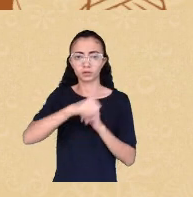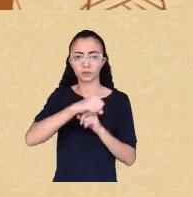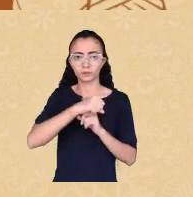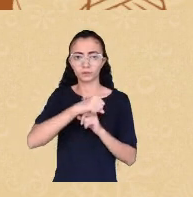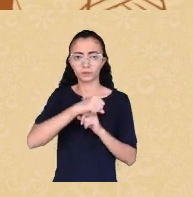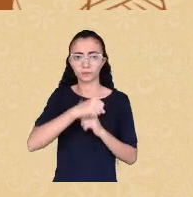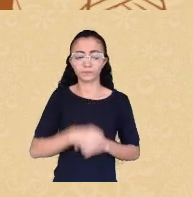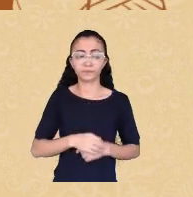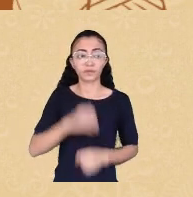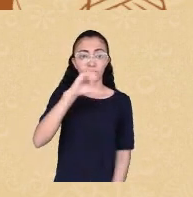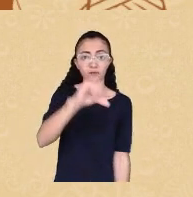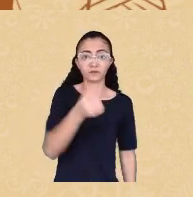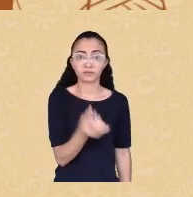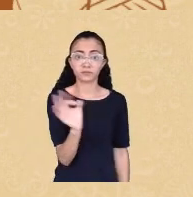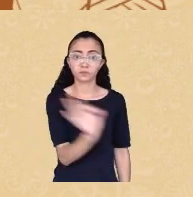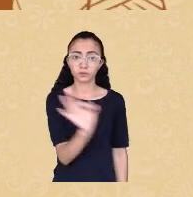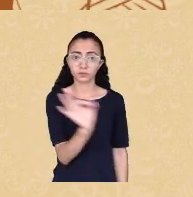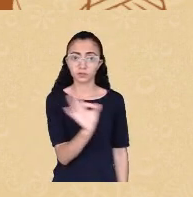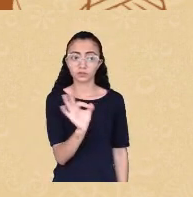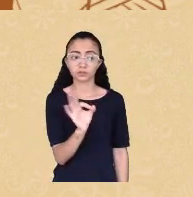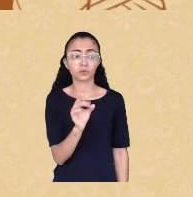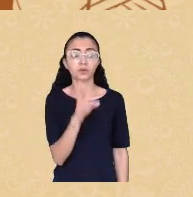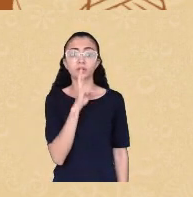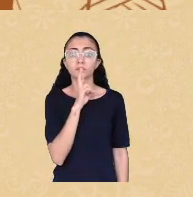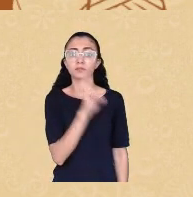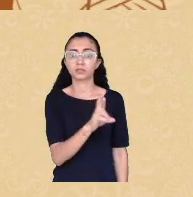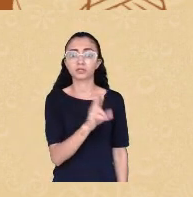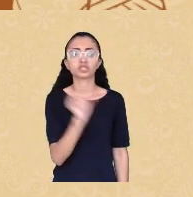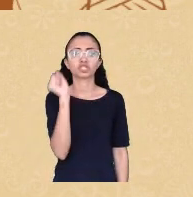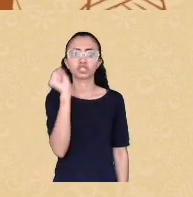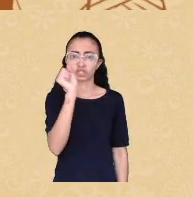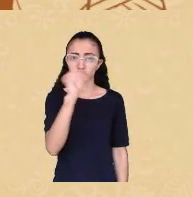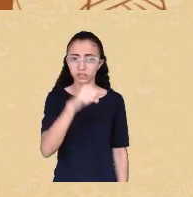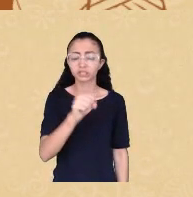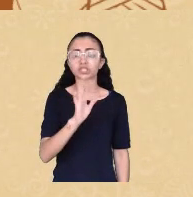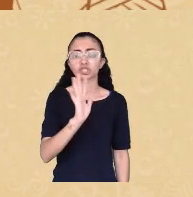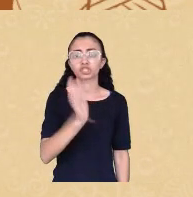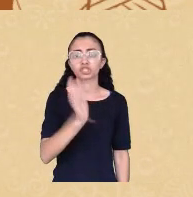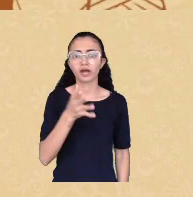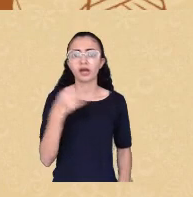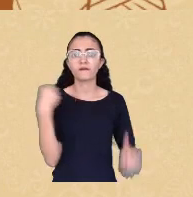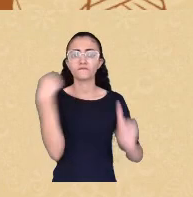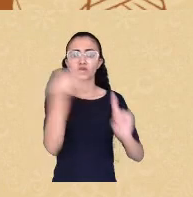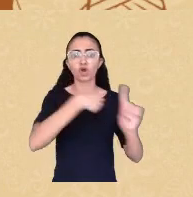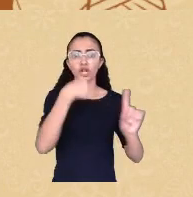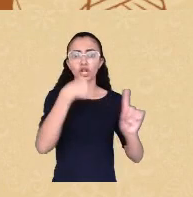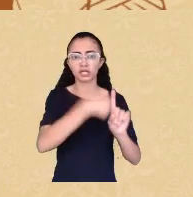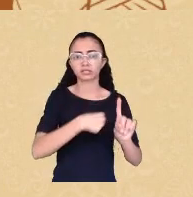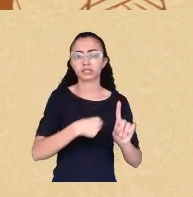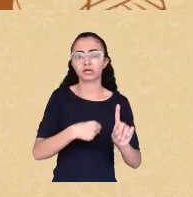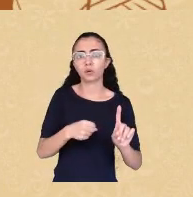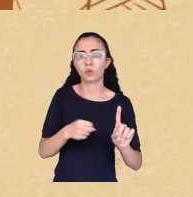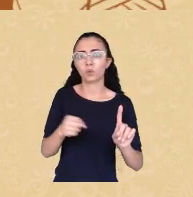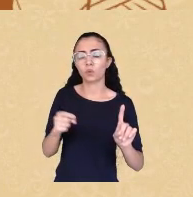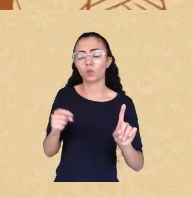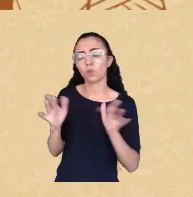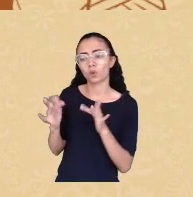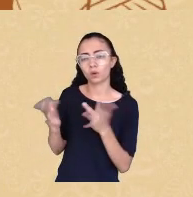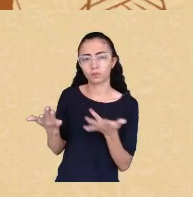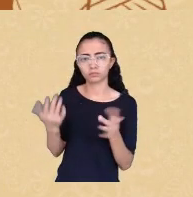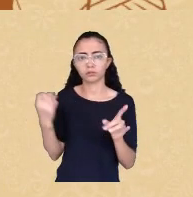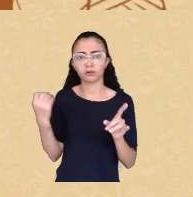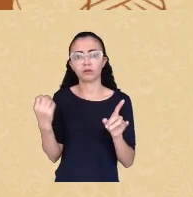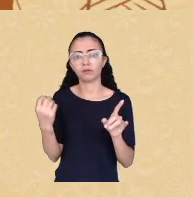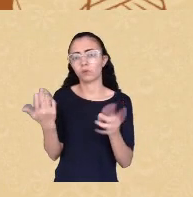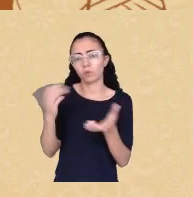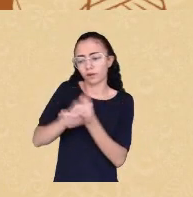96% delas disseram que já tinham sofrido alguma violência dos parceiros nos últimos 12 meses. Só um instante, gente.